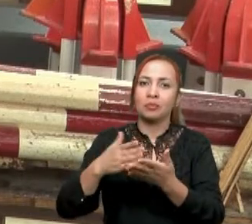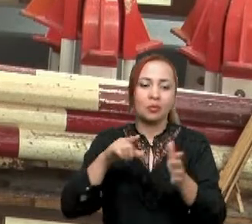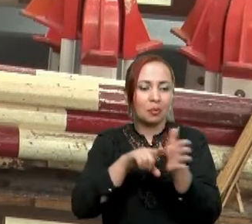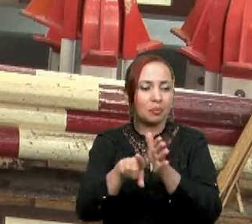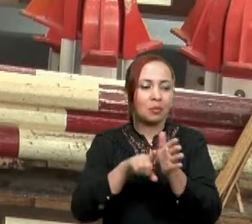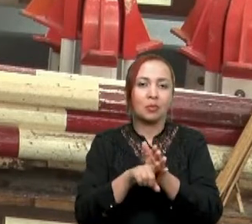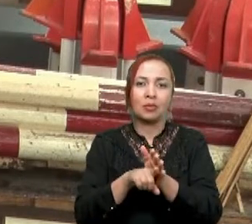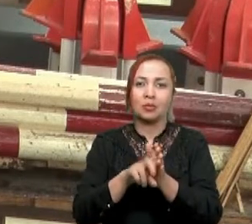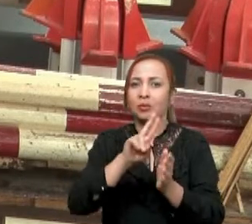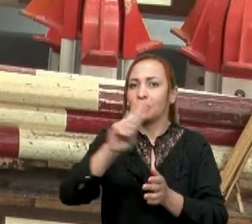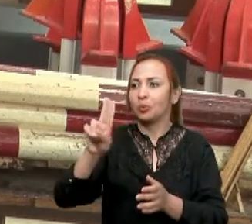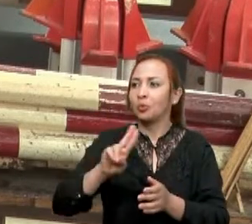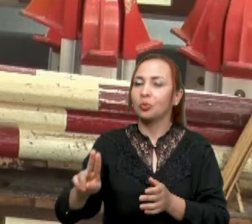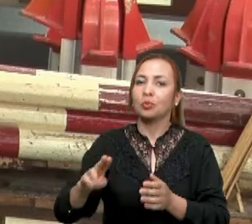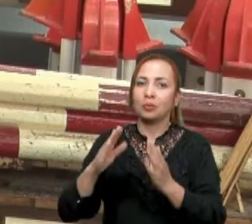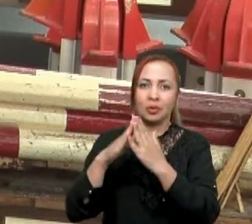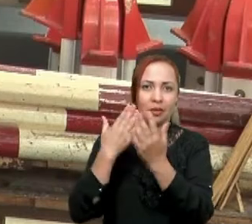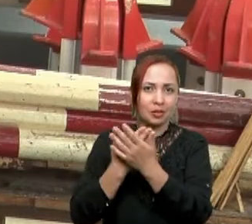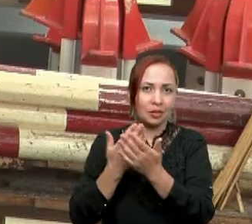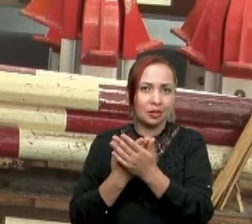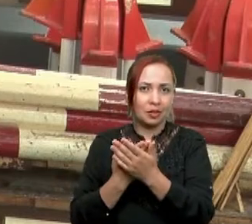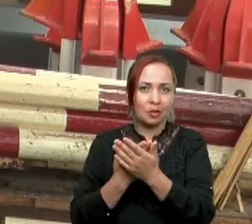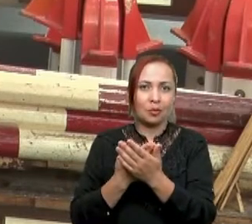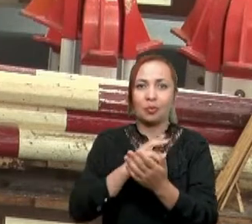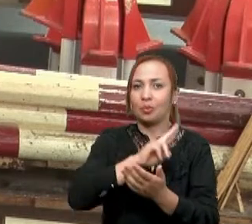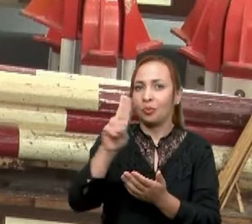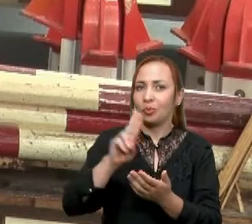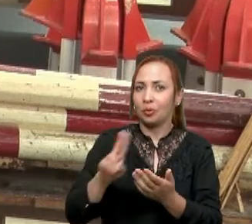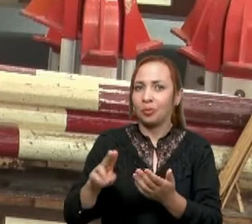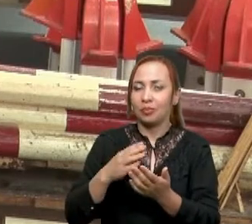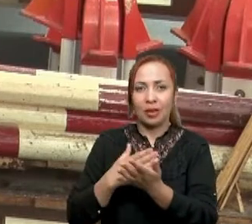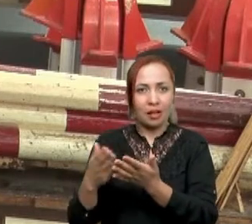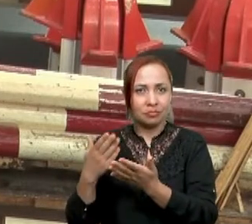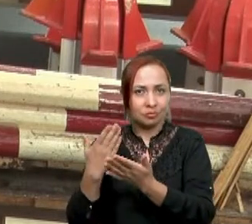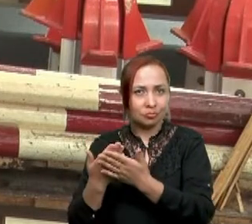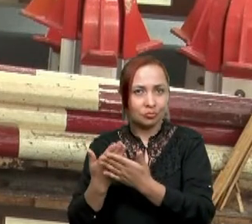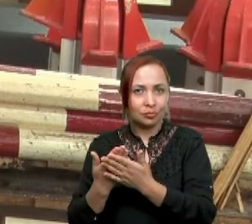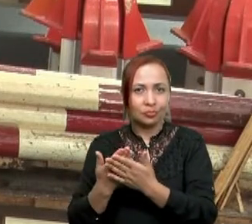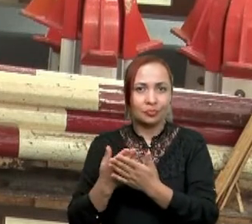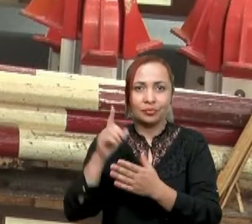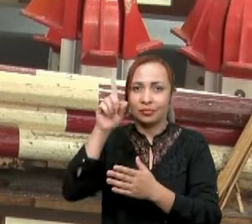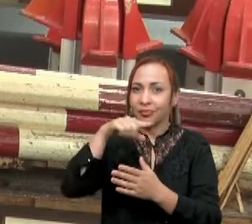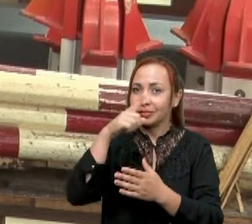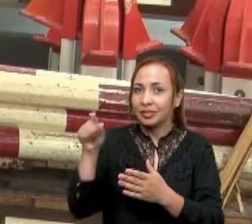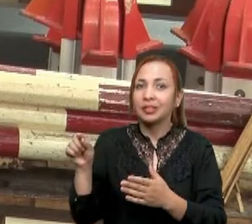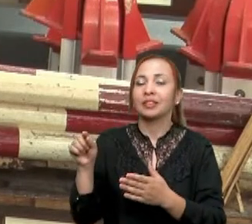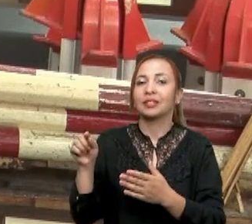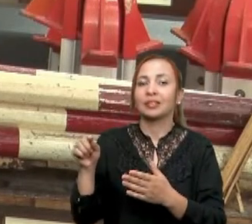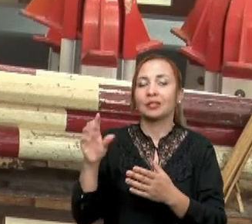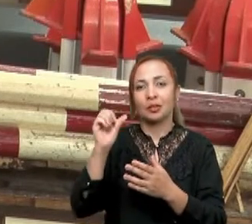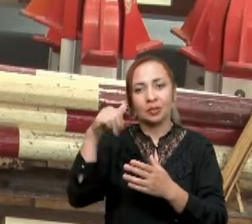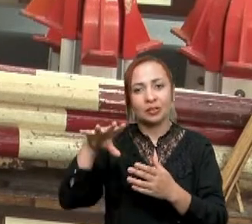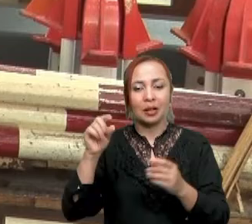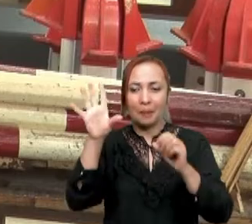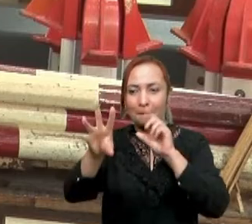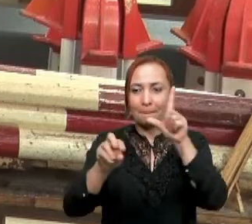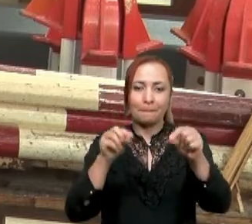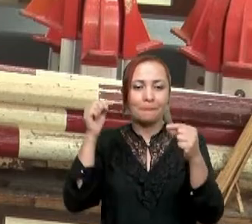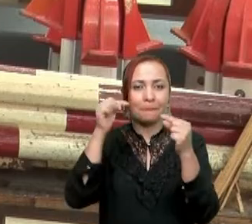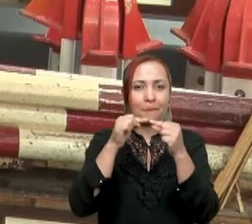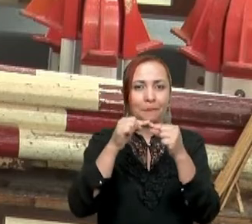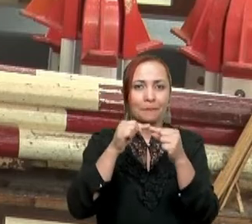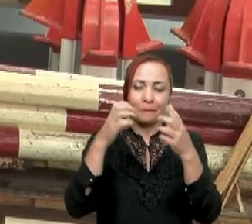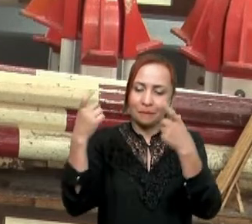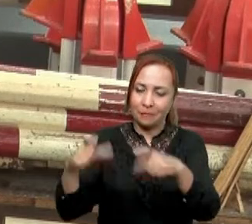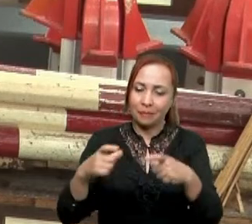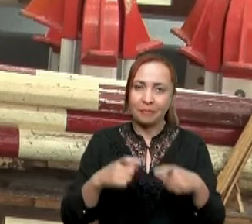a perguntar o nome das escolas e ela partir do nome das escolas eu traçava com o senso e do senso eu pegava o ponto da atualidade